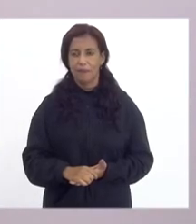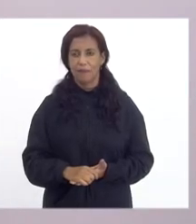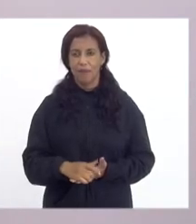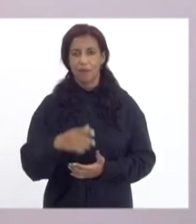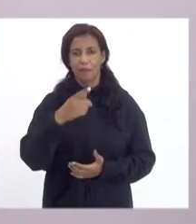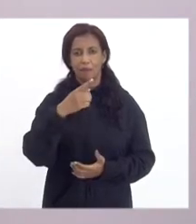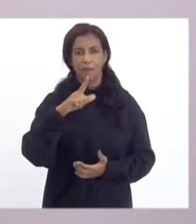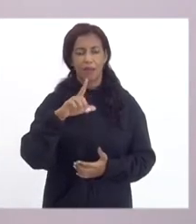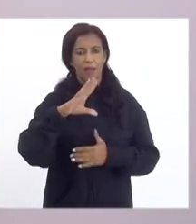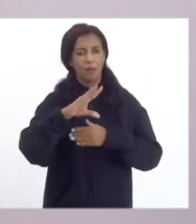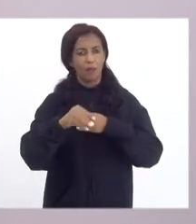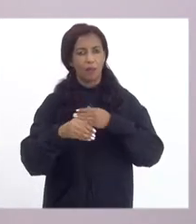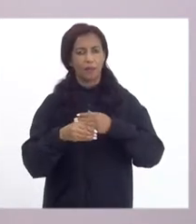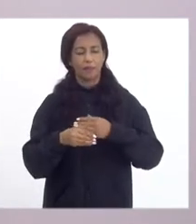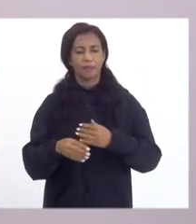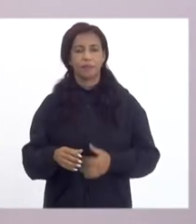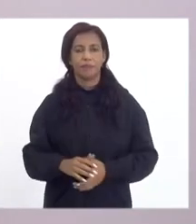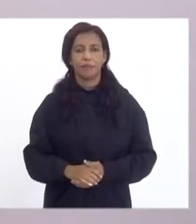Projeto de lei complementar